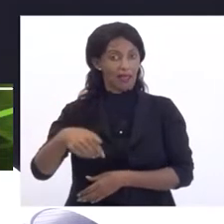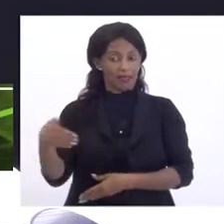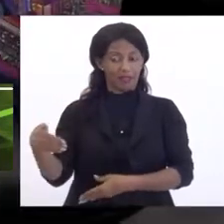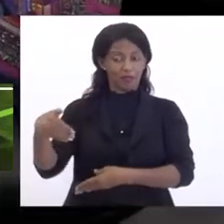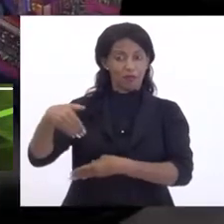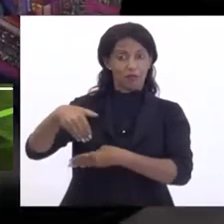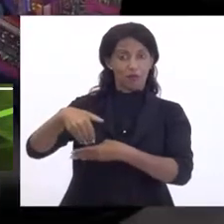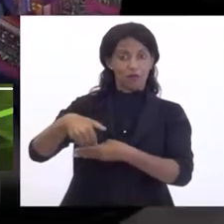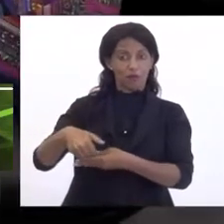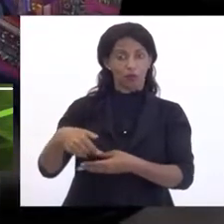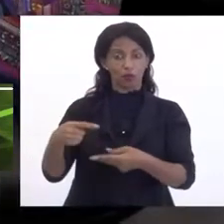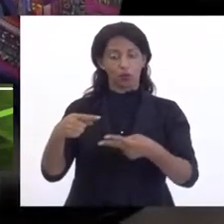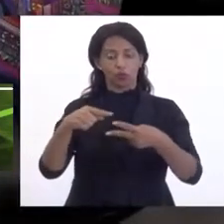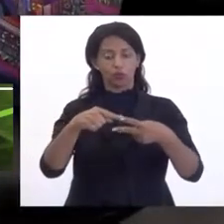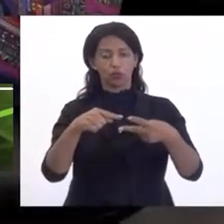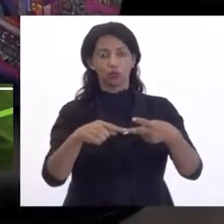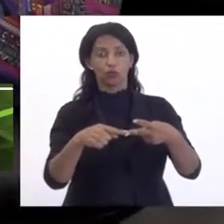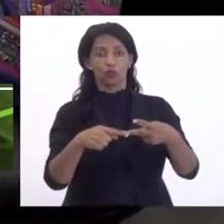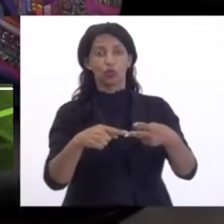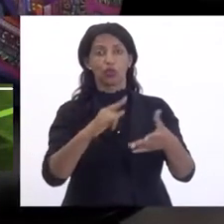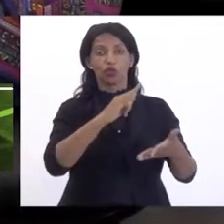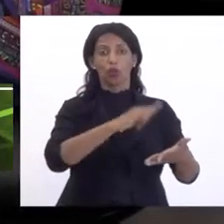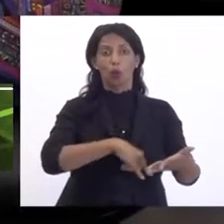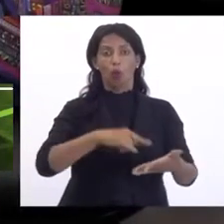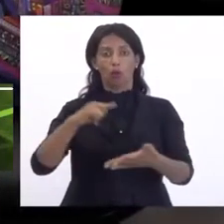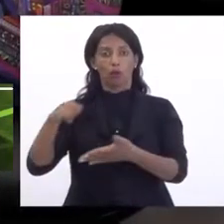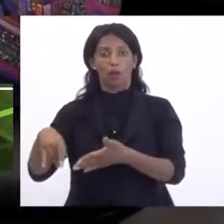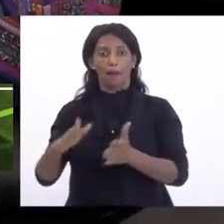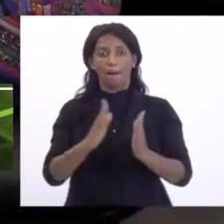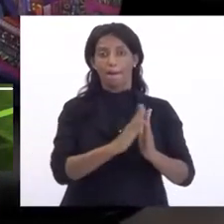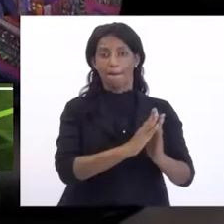votou duas contas divididas em dois períodos.